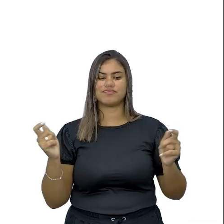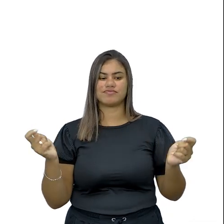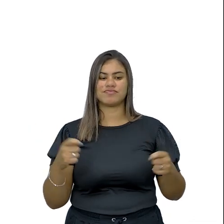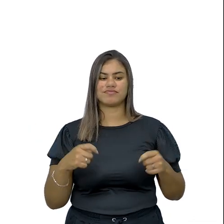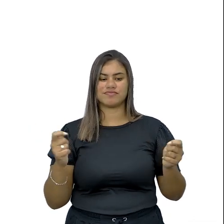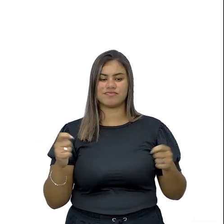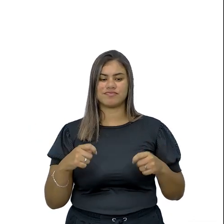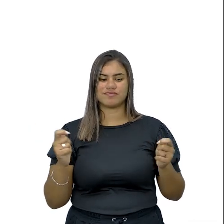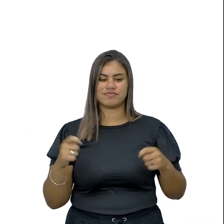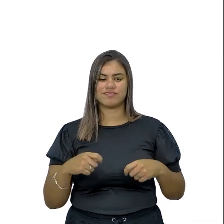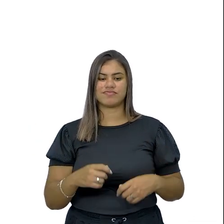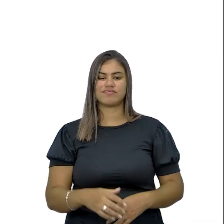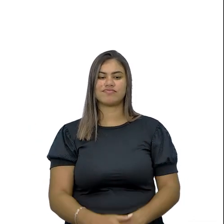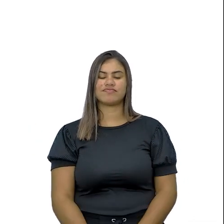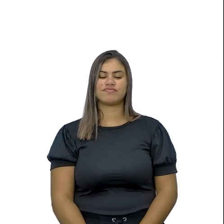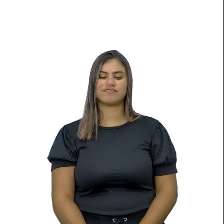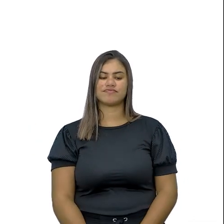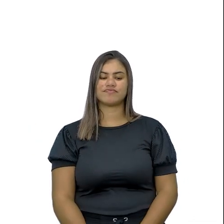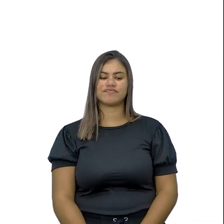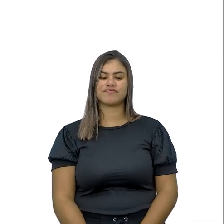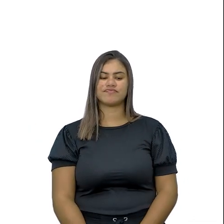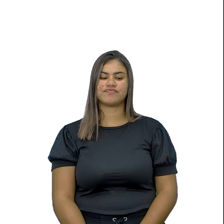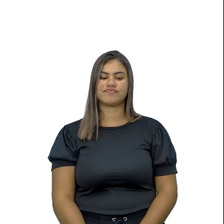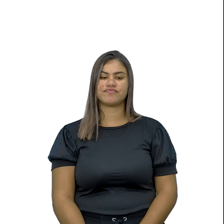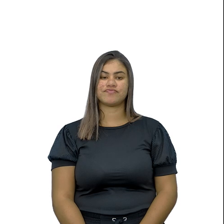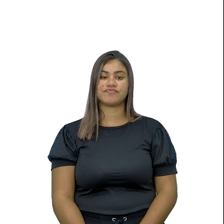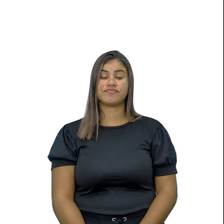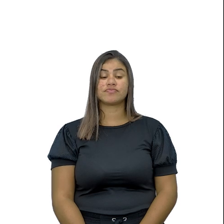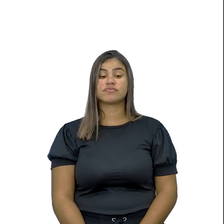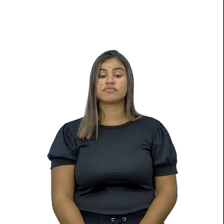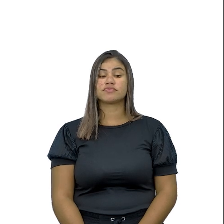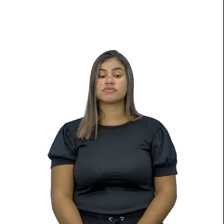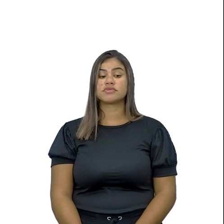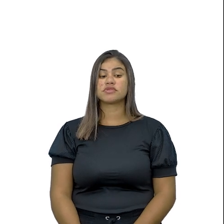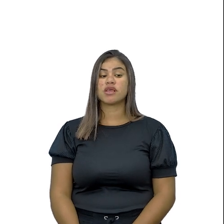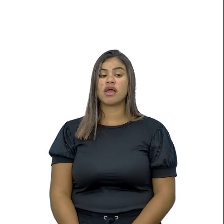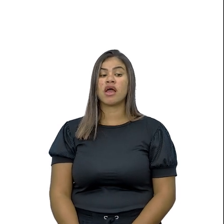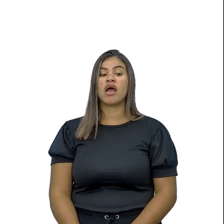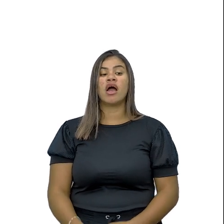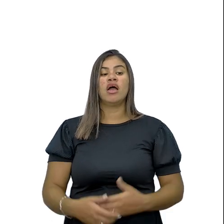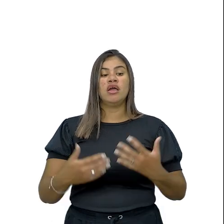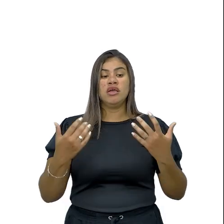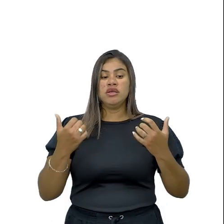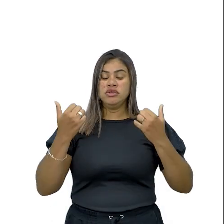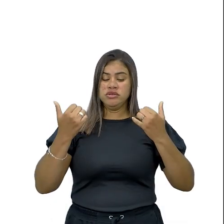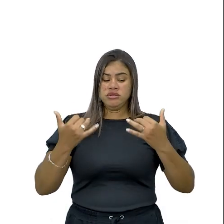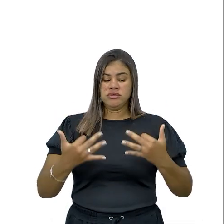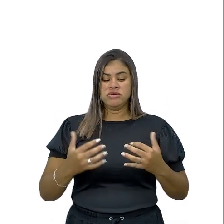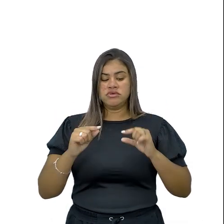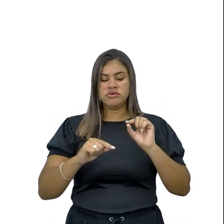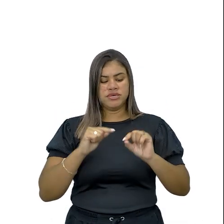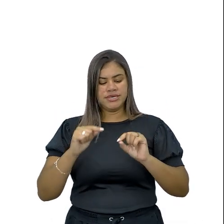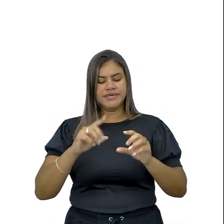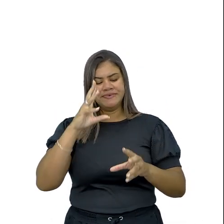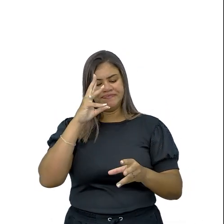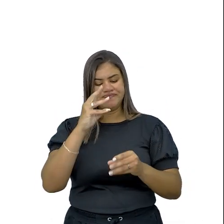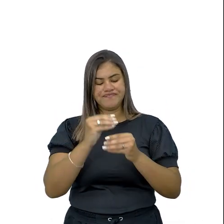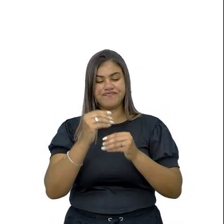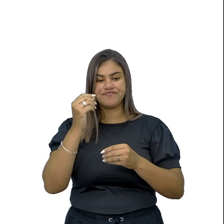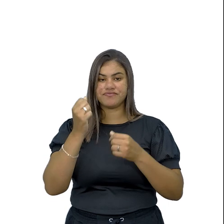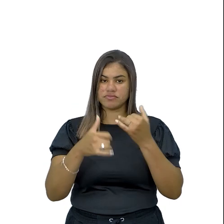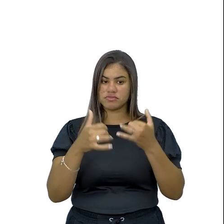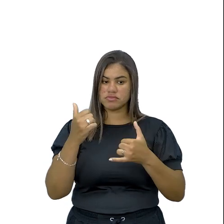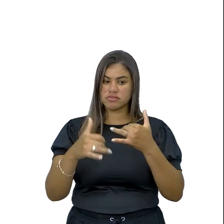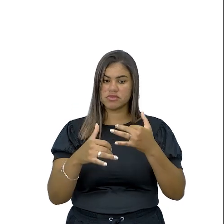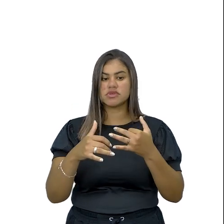com toda certeza. E aí, então, ele diz, né, agora escreva uma breve explicação com as conclusões